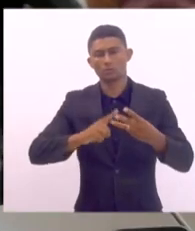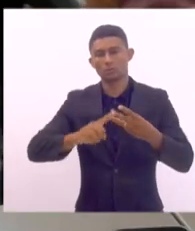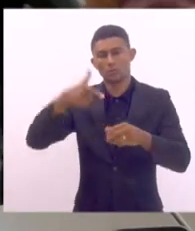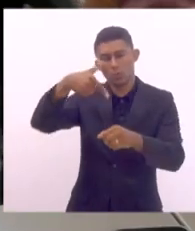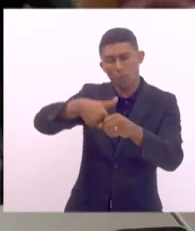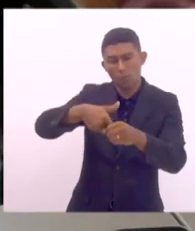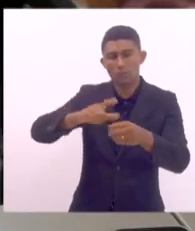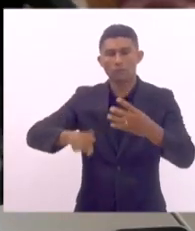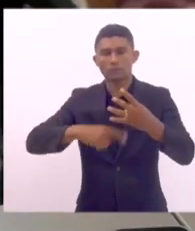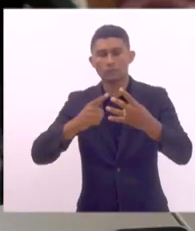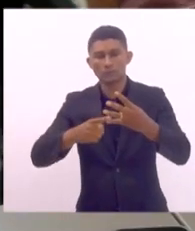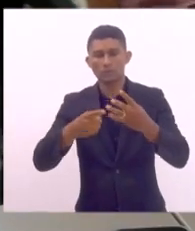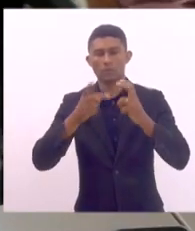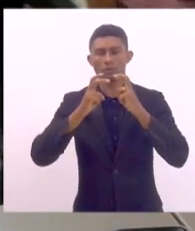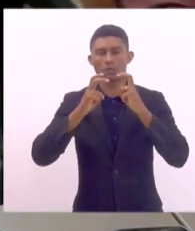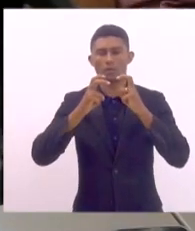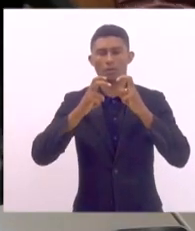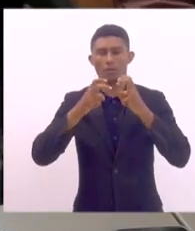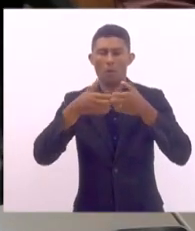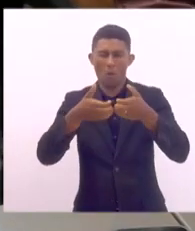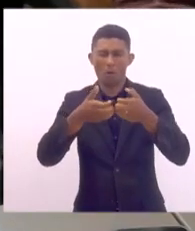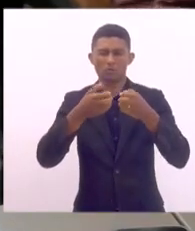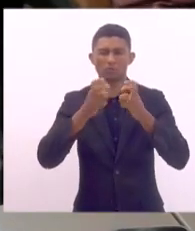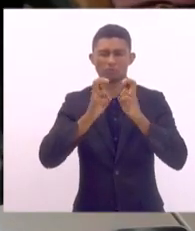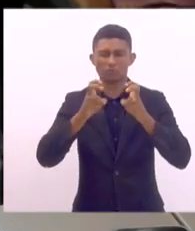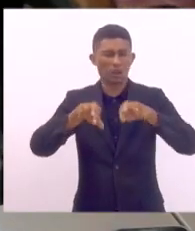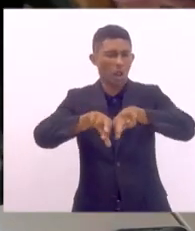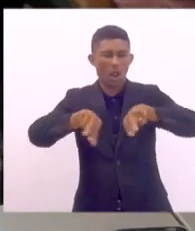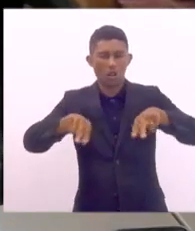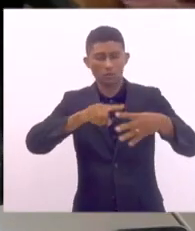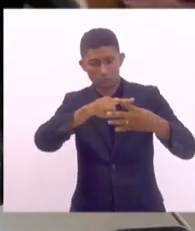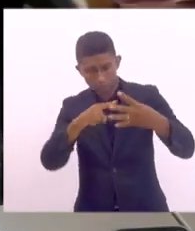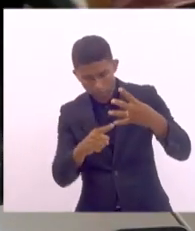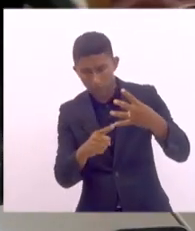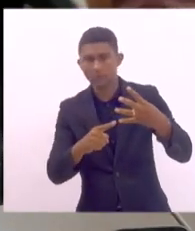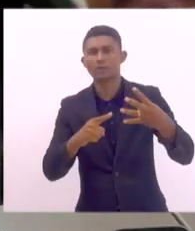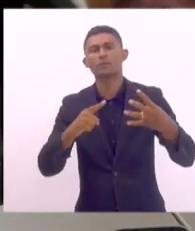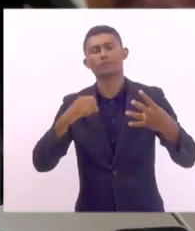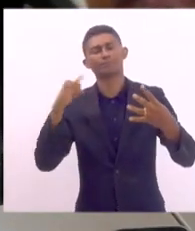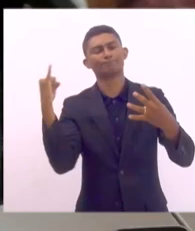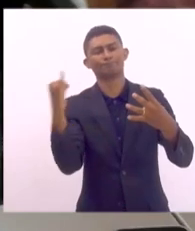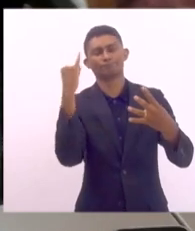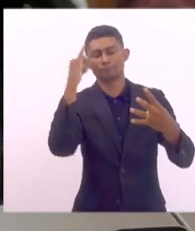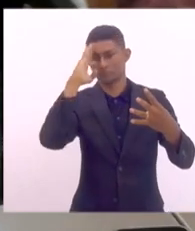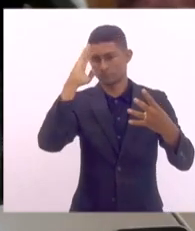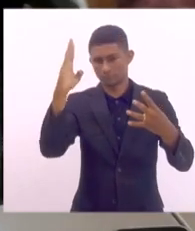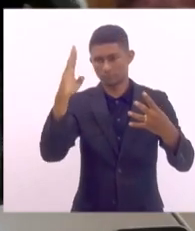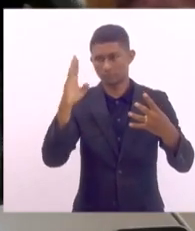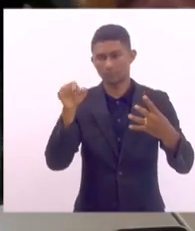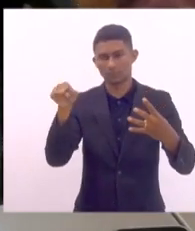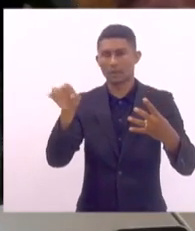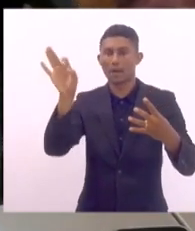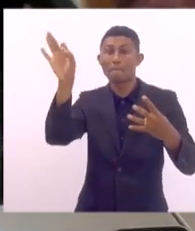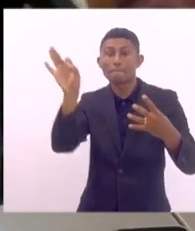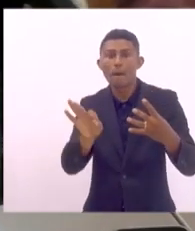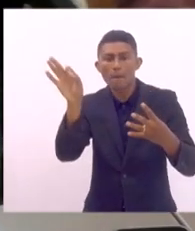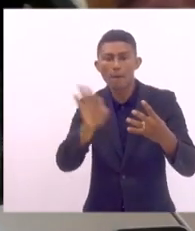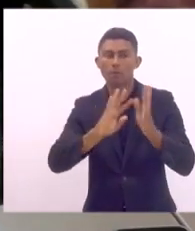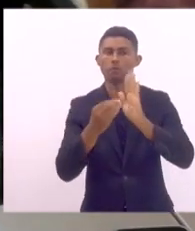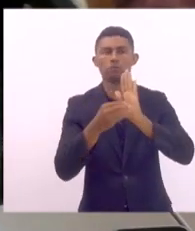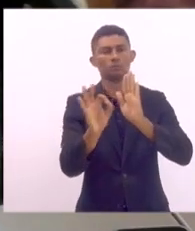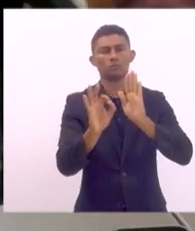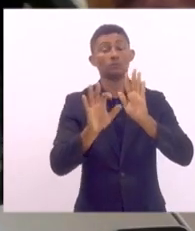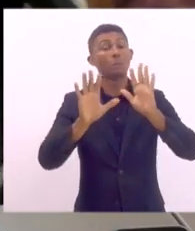combustíveis e transportes, né, são serviços essenciais. Ele não falou em alíquota. E o